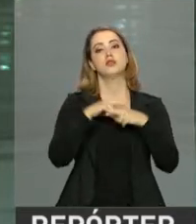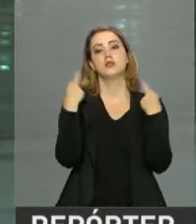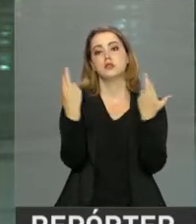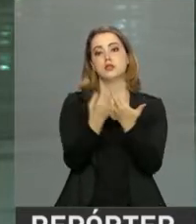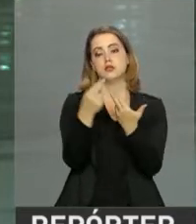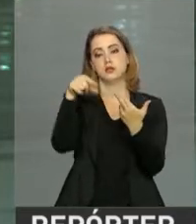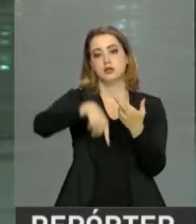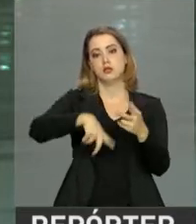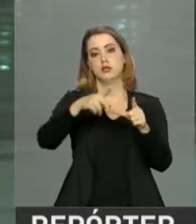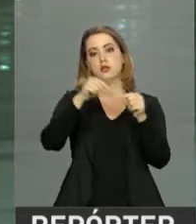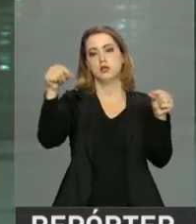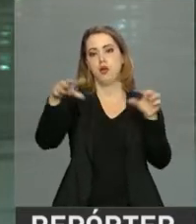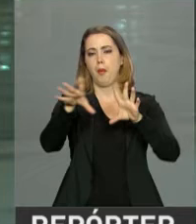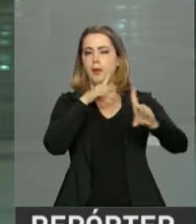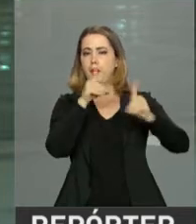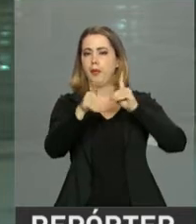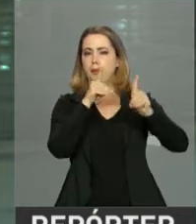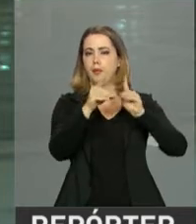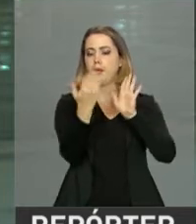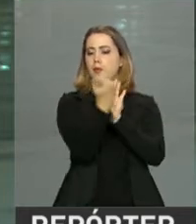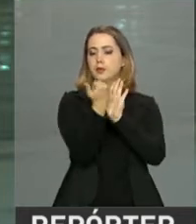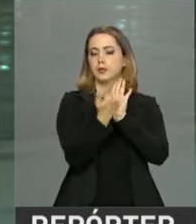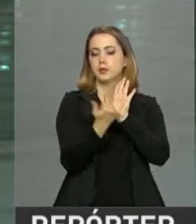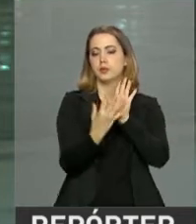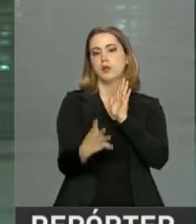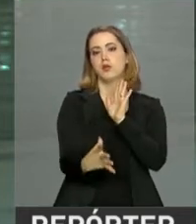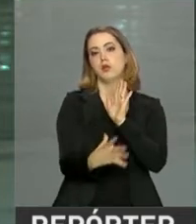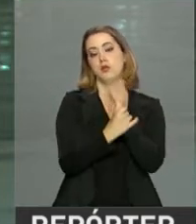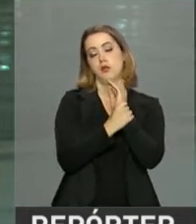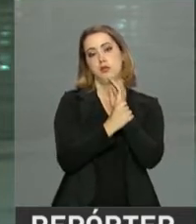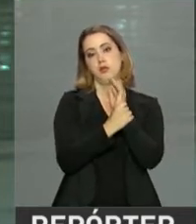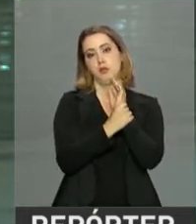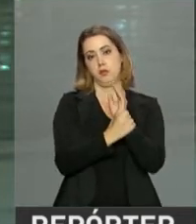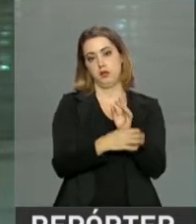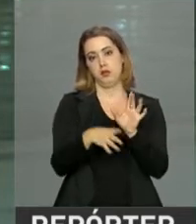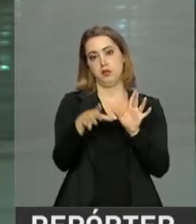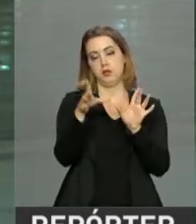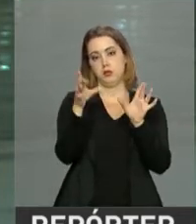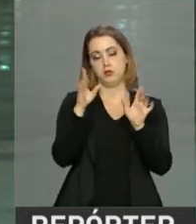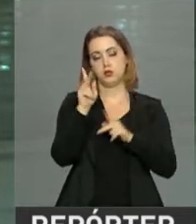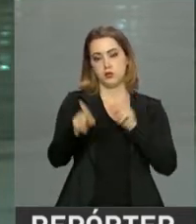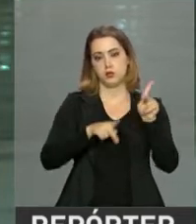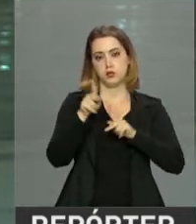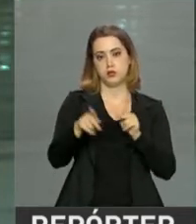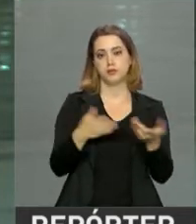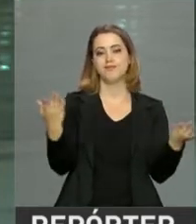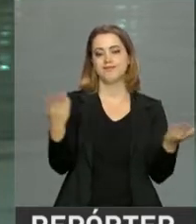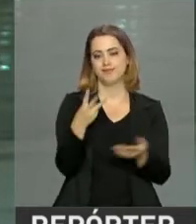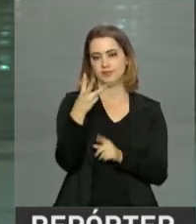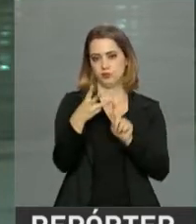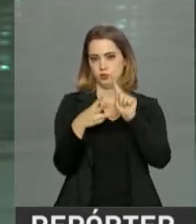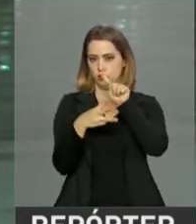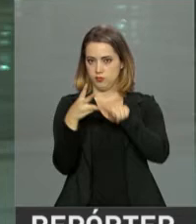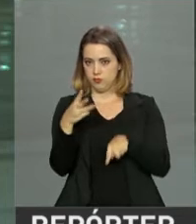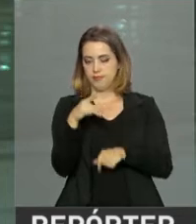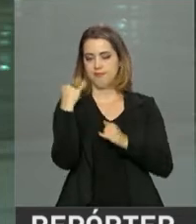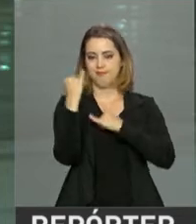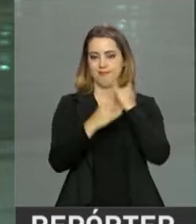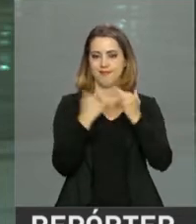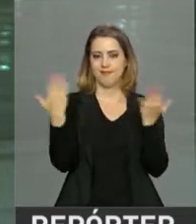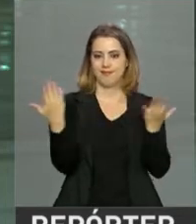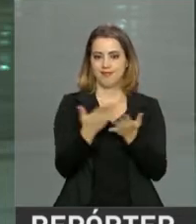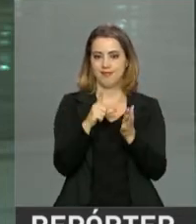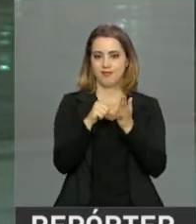pouco mais esse plano nacional de segurança pública vão são essas as três informações que ocorreram nessa reunião aqui no palácio do